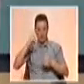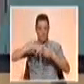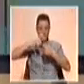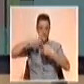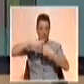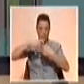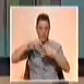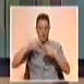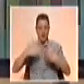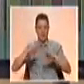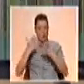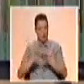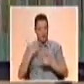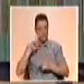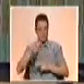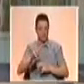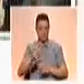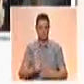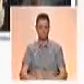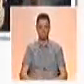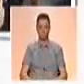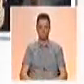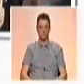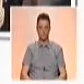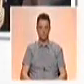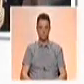parceiros e elas estão aí agora. Ora, veja.